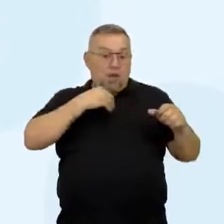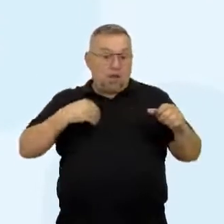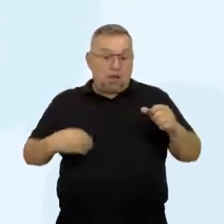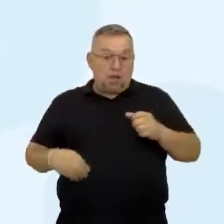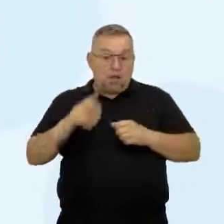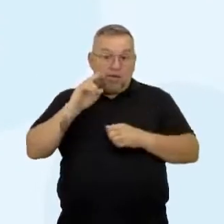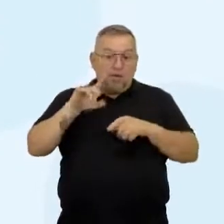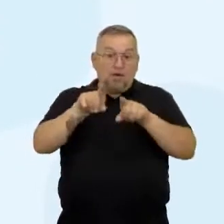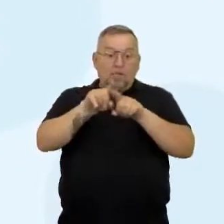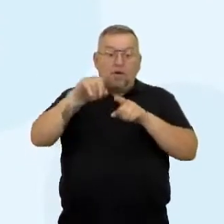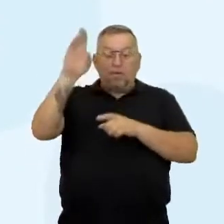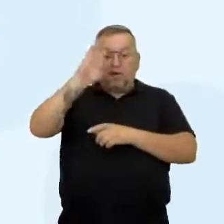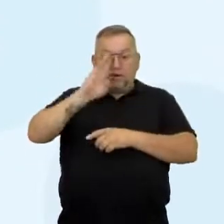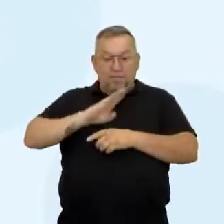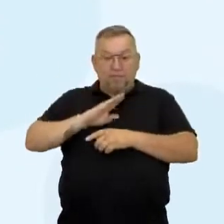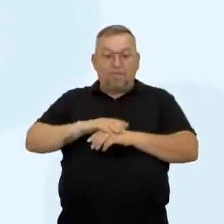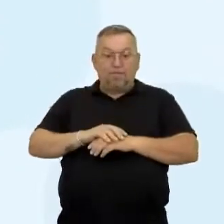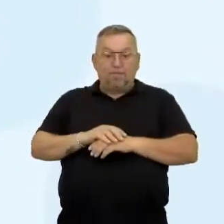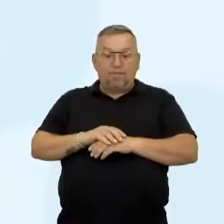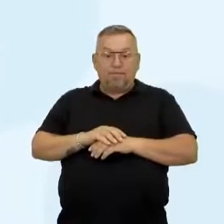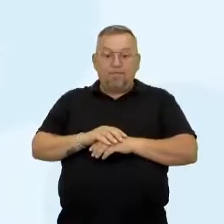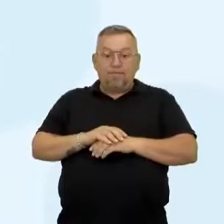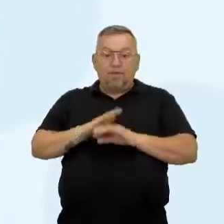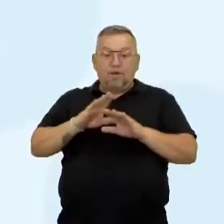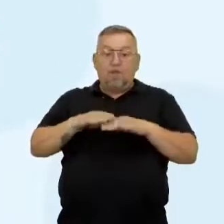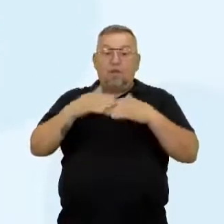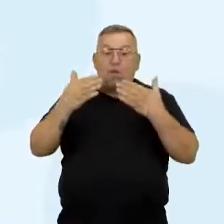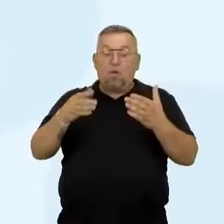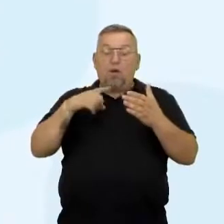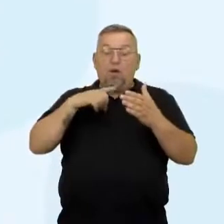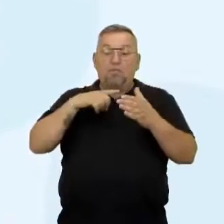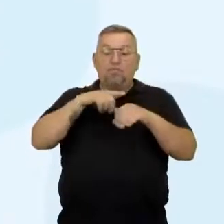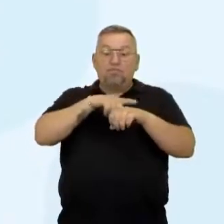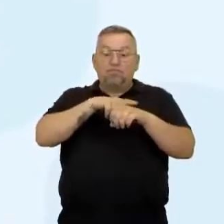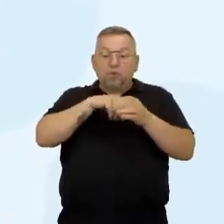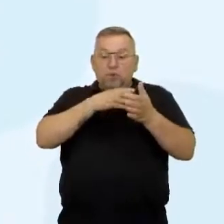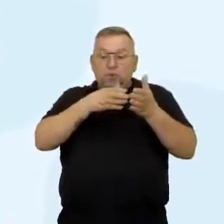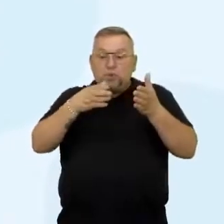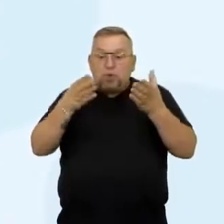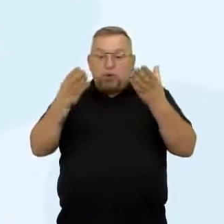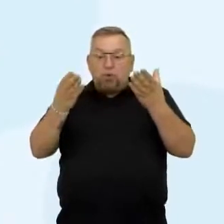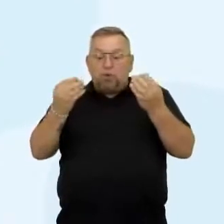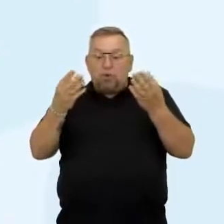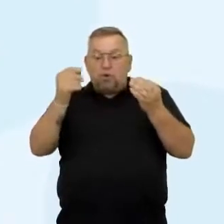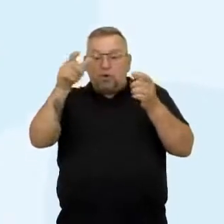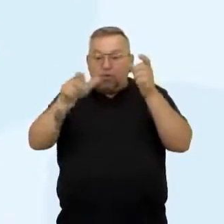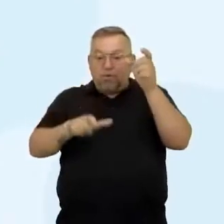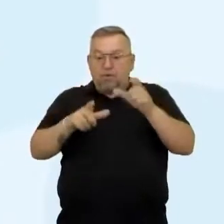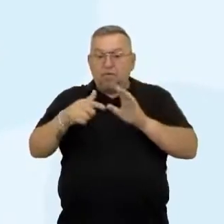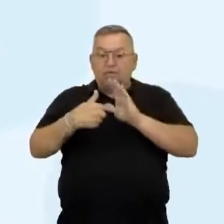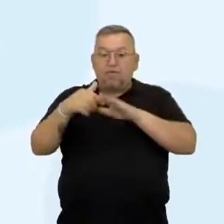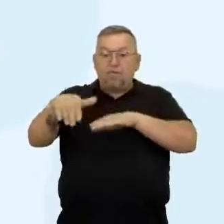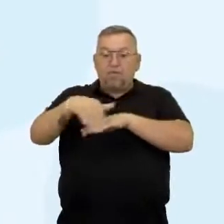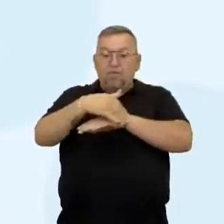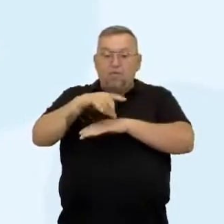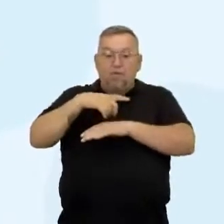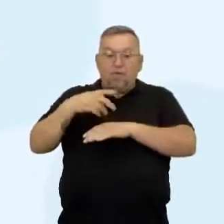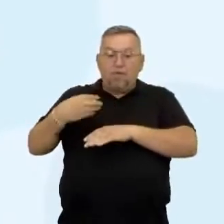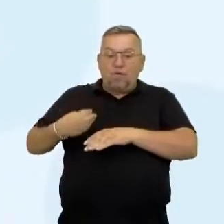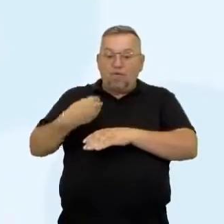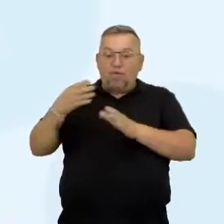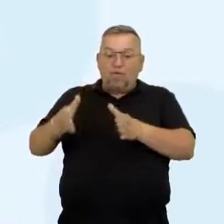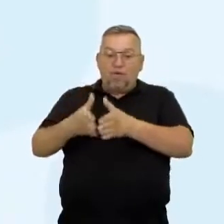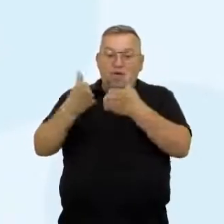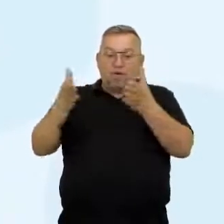todo, inclusive no Brasil. Eles já estiveram aqui. Então, no período em que esse circo surgiu, muitos artistas se apresentavam nas ruas, tinham uma vida